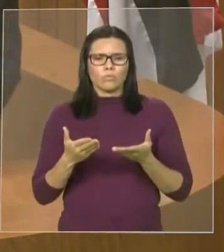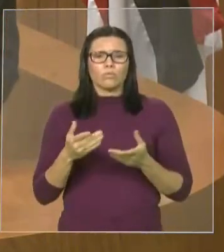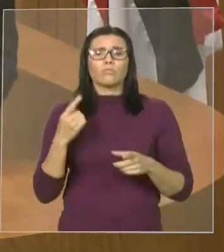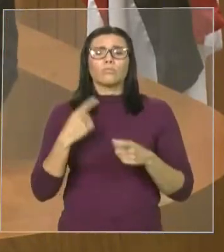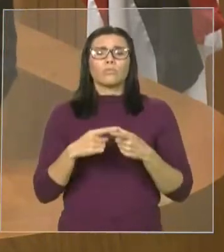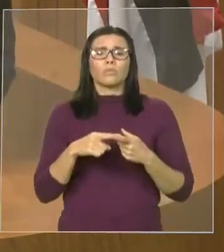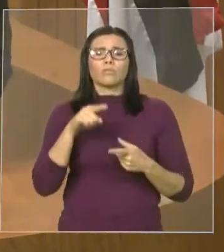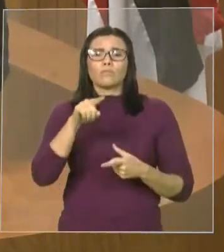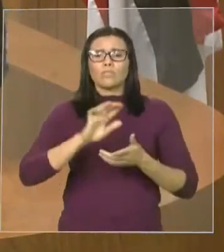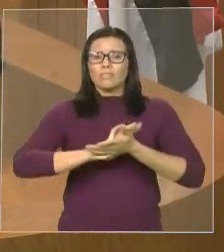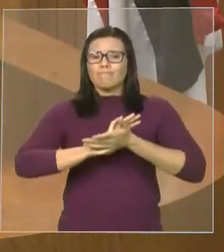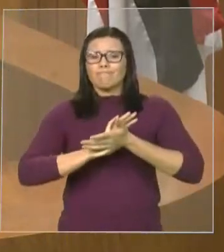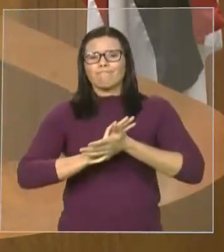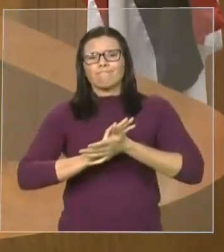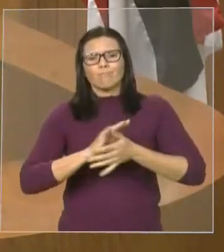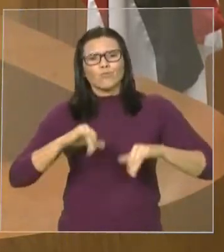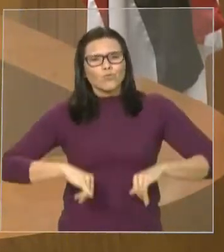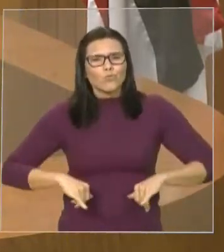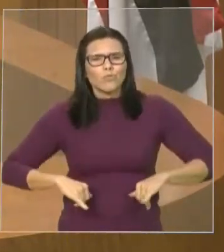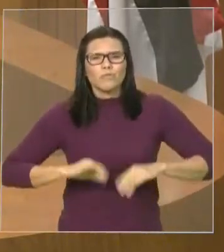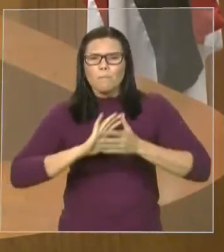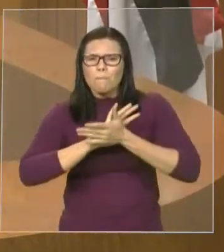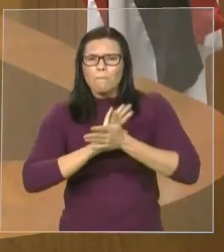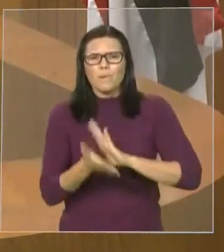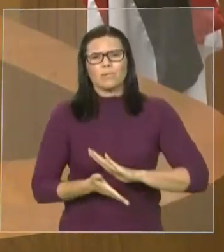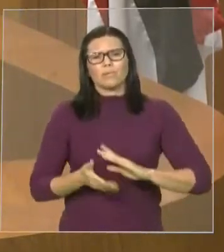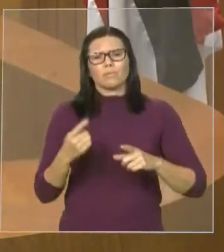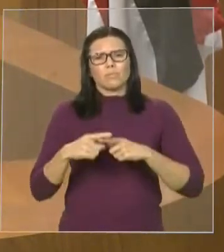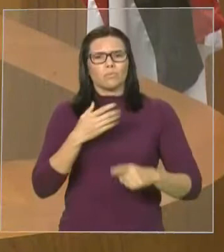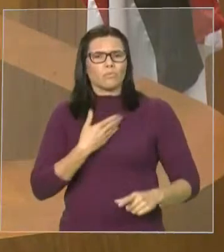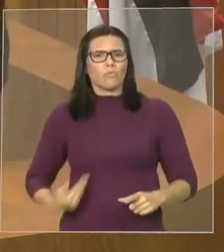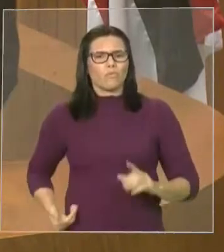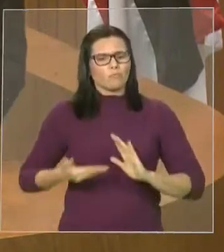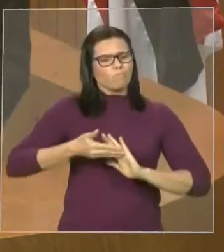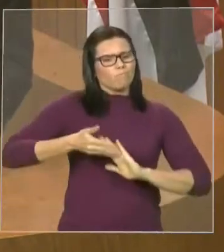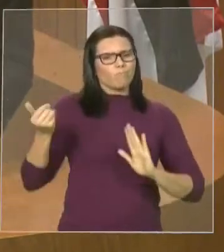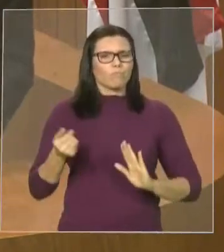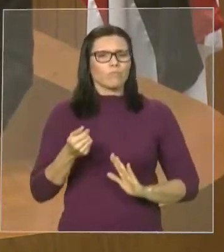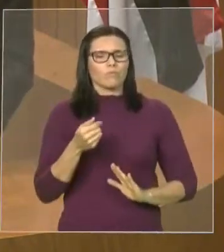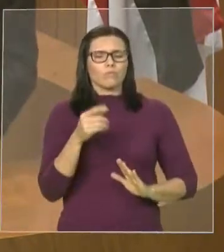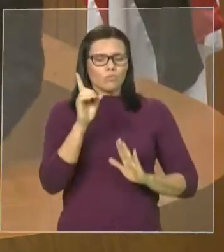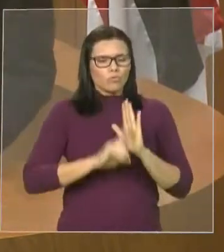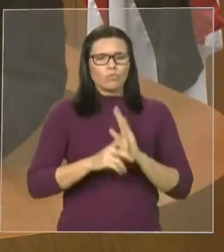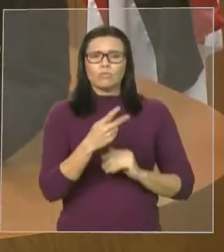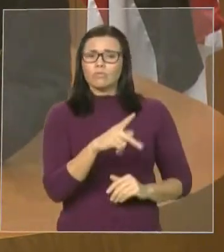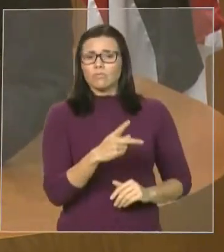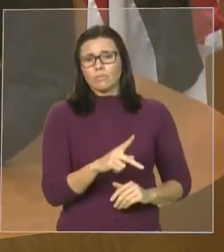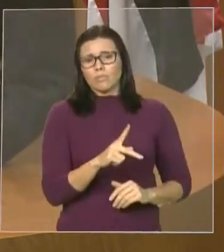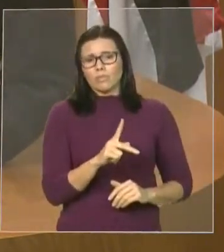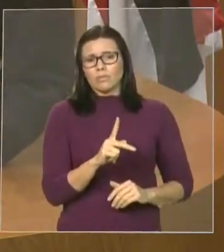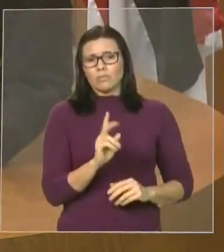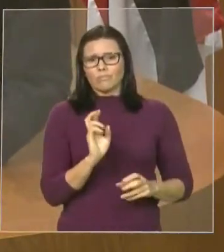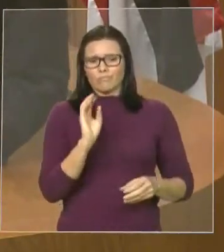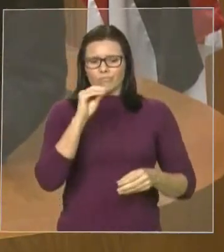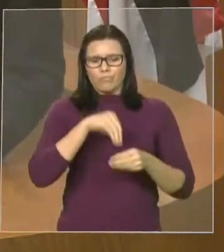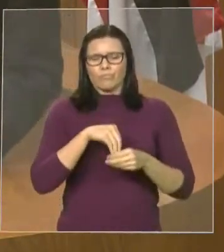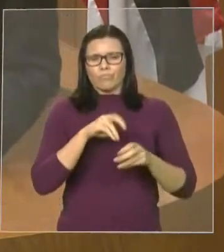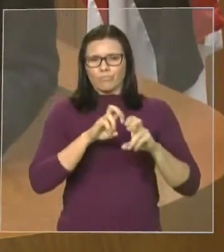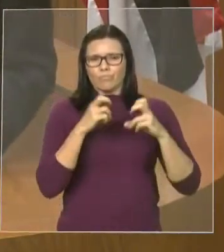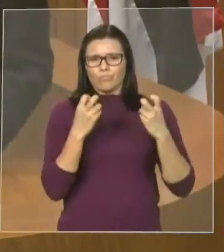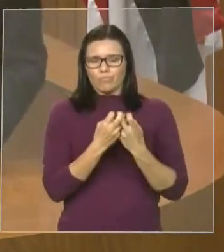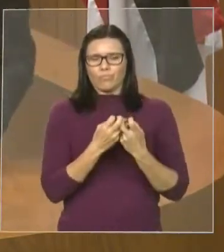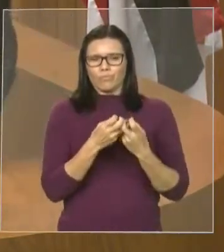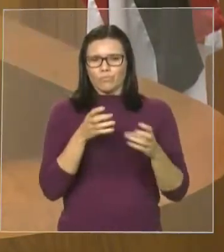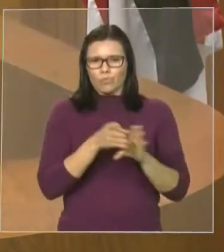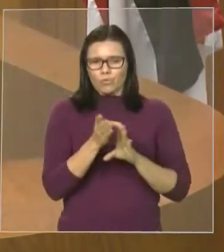sendo retirados do Conselho do FUNBEM. Que sirva de lição. Eu vejo aqui projetos do